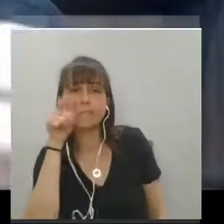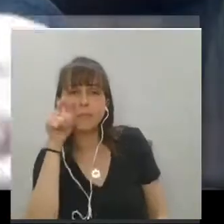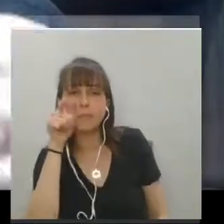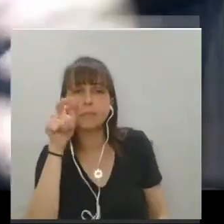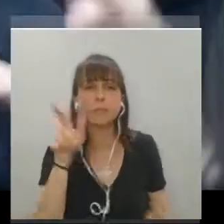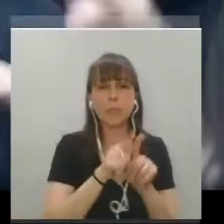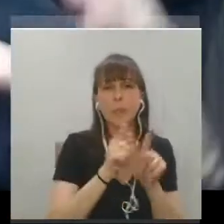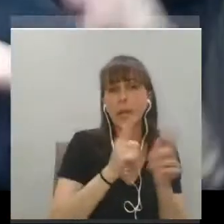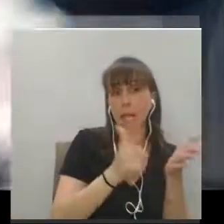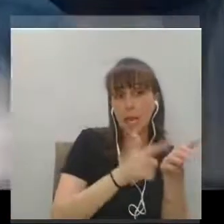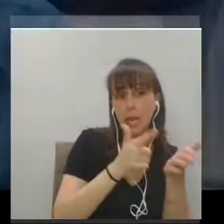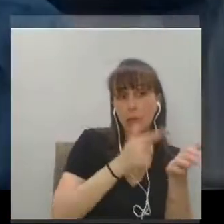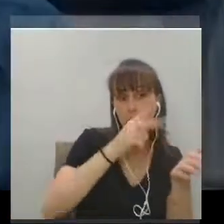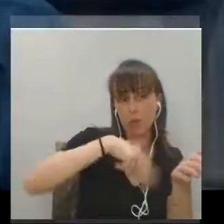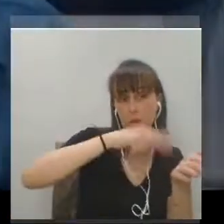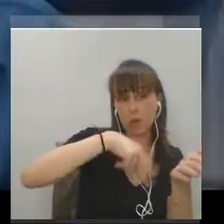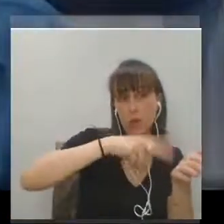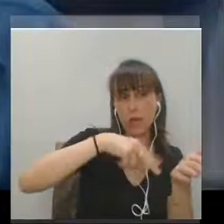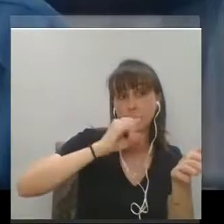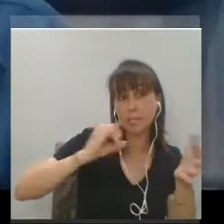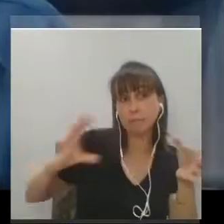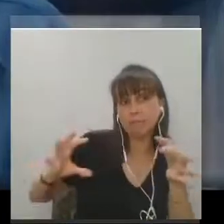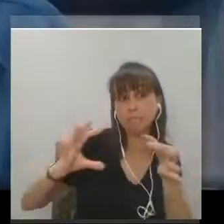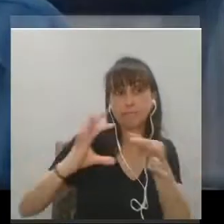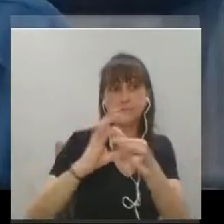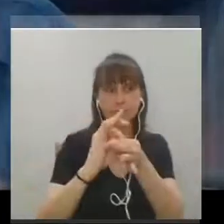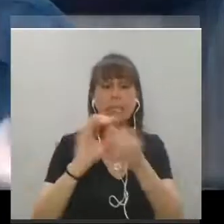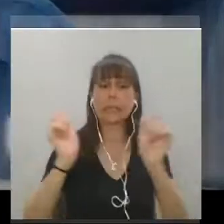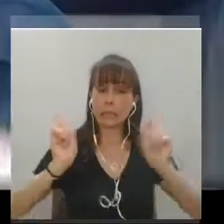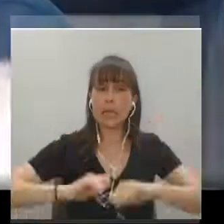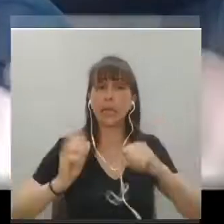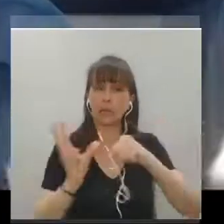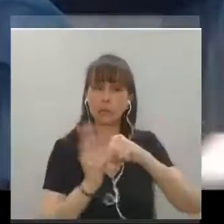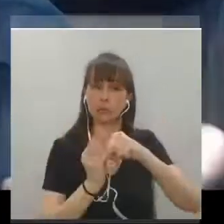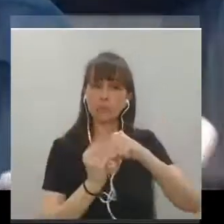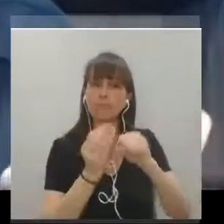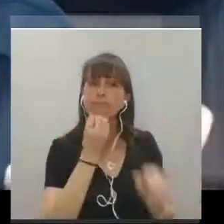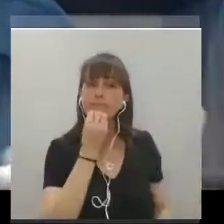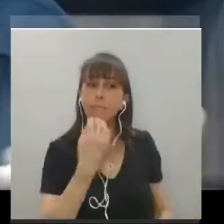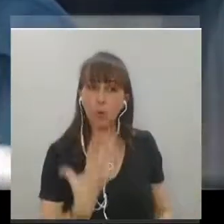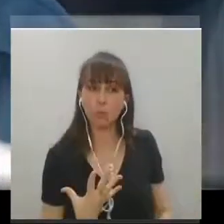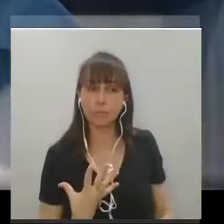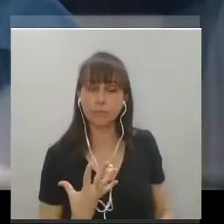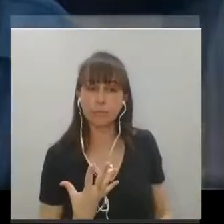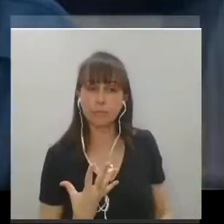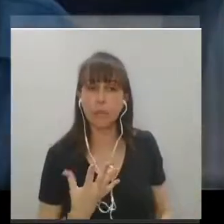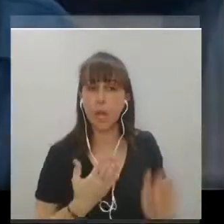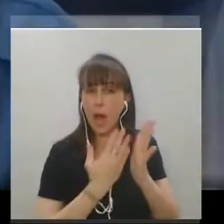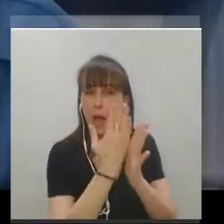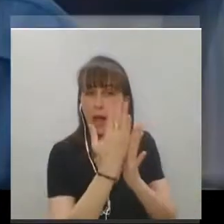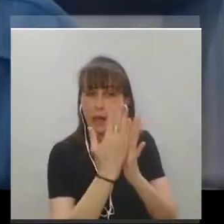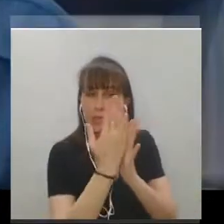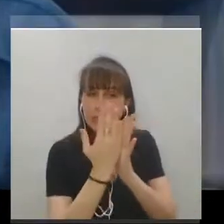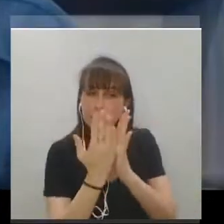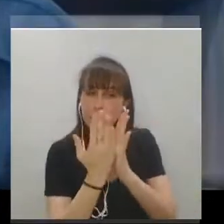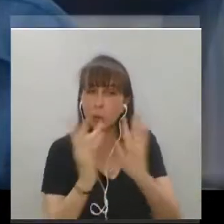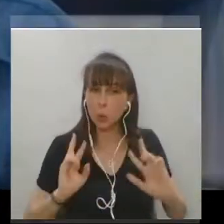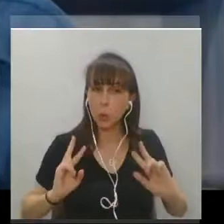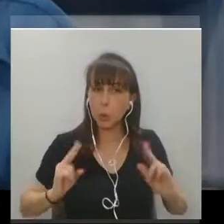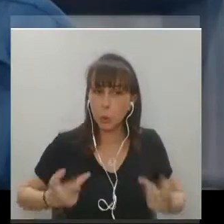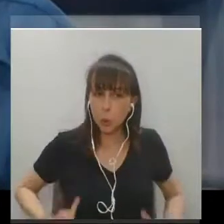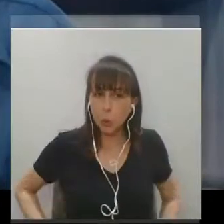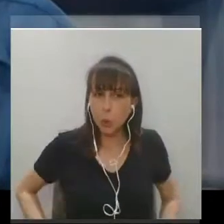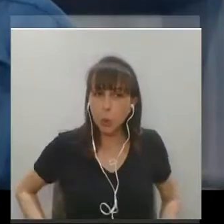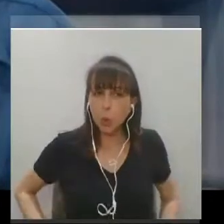você lê, se você unir os dois, você terá um bom conhecimento, tanto no aspecto mais humanizado, né, nesse sentido de